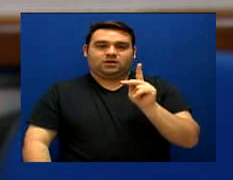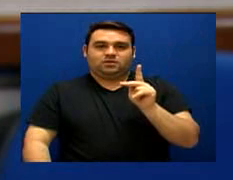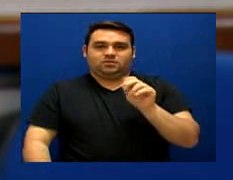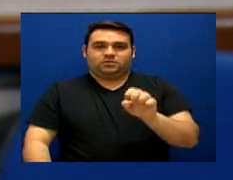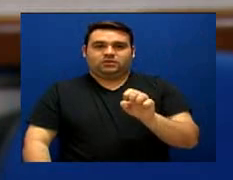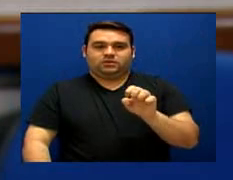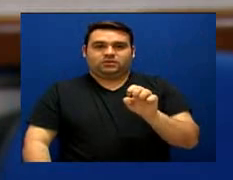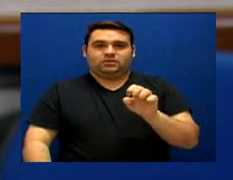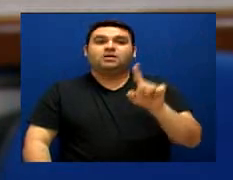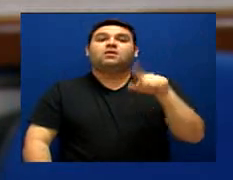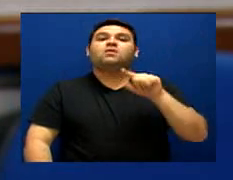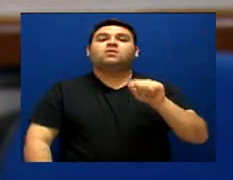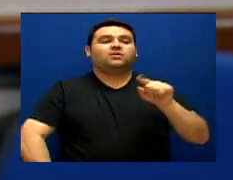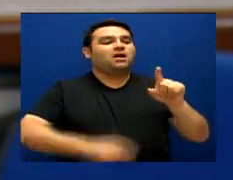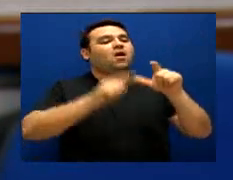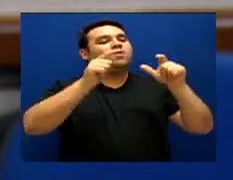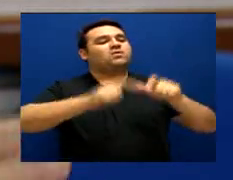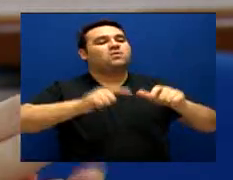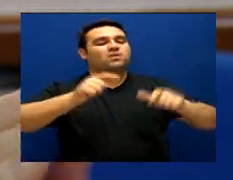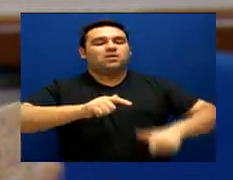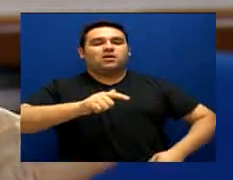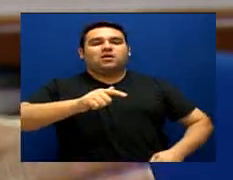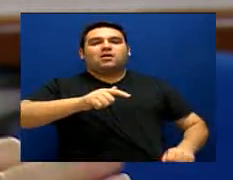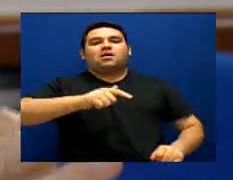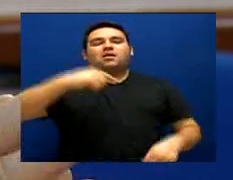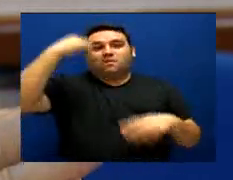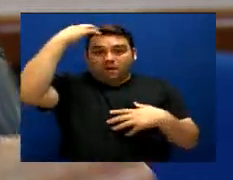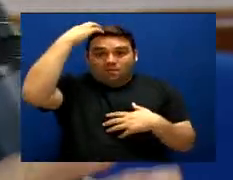Ape Primate, são os